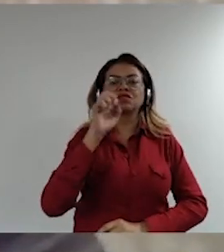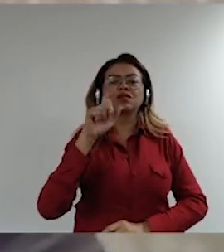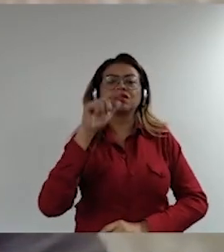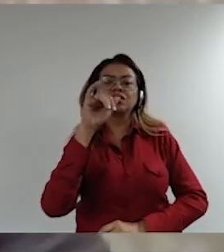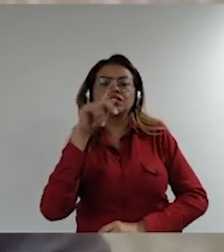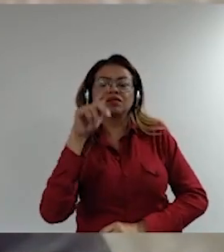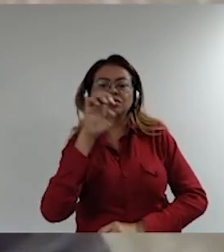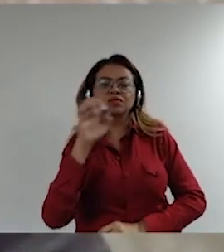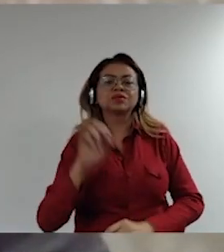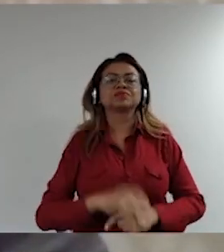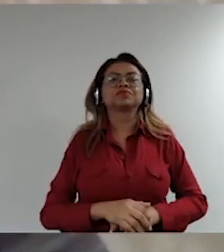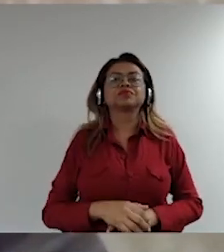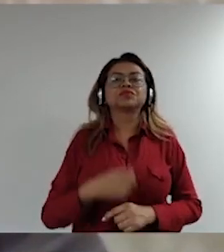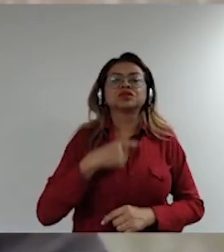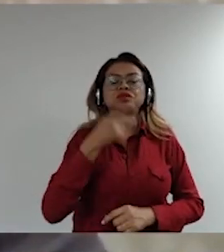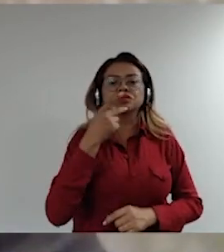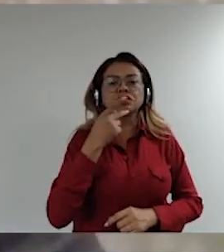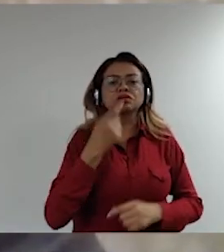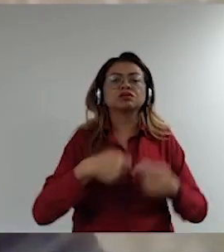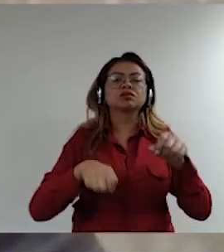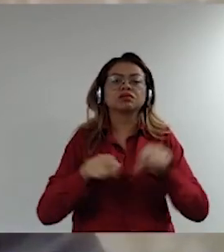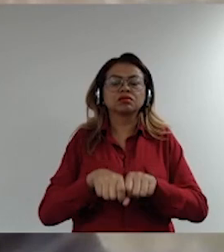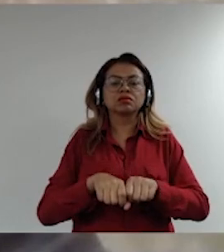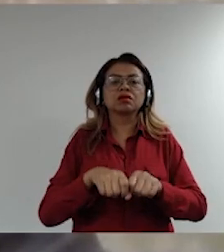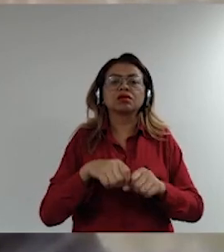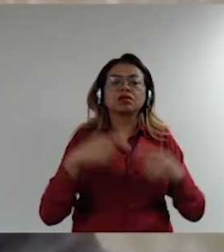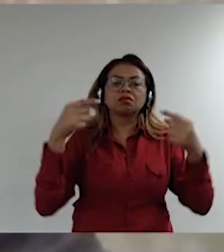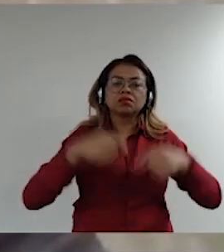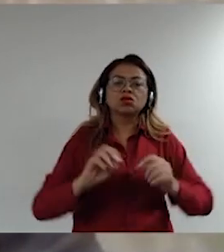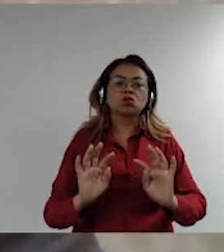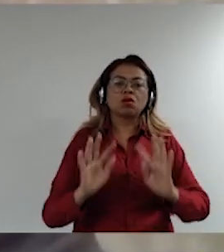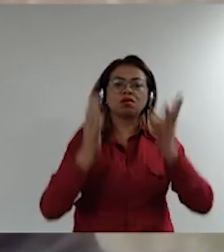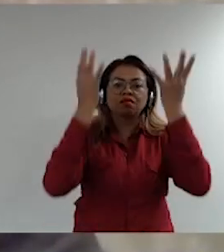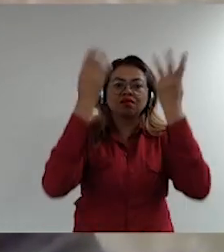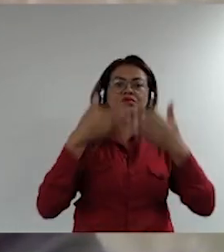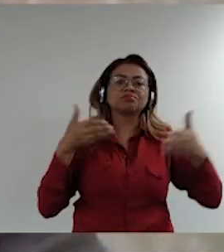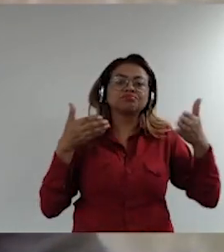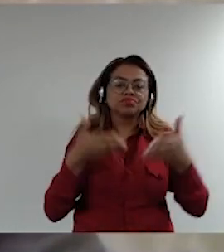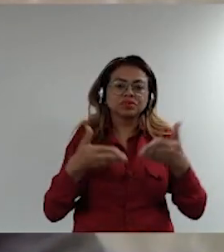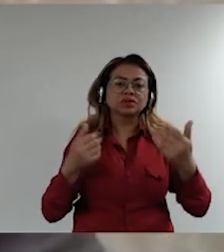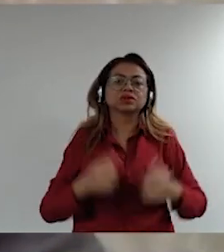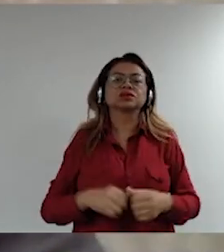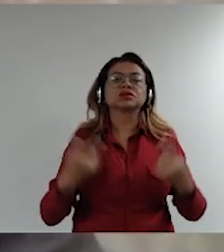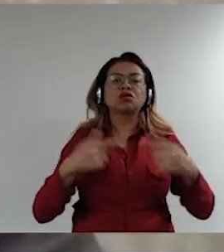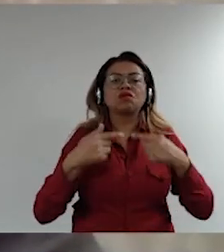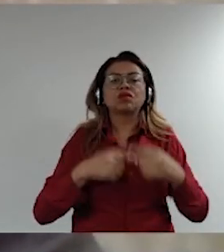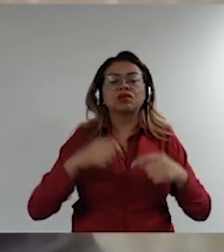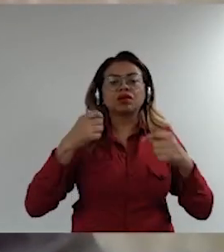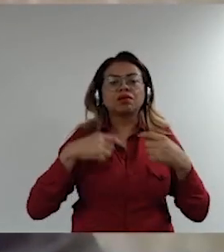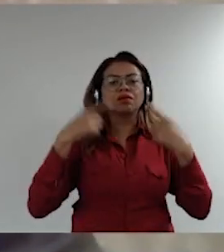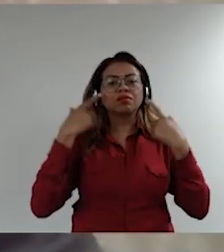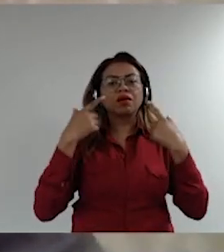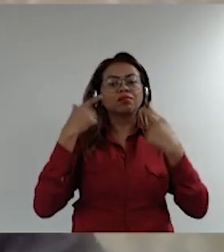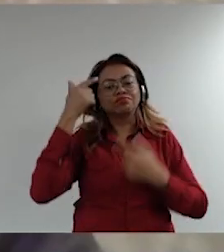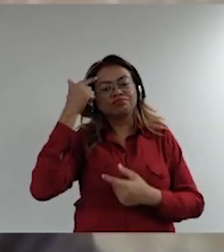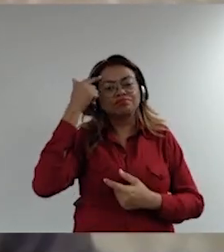Cruz, e dizer que um evento desse só poderia vir realmente da cabeça de Felipe, da